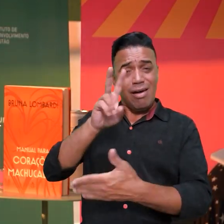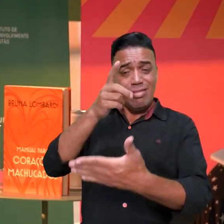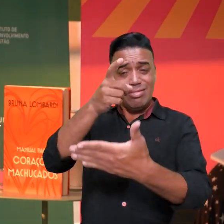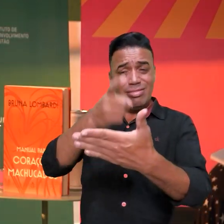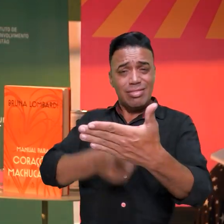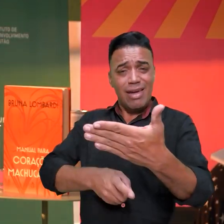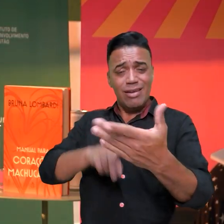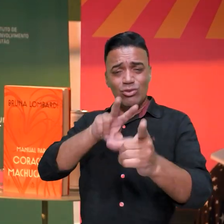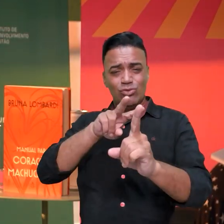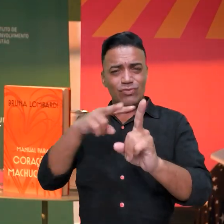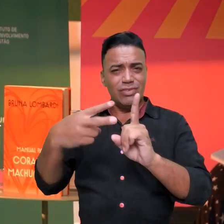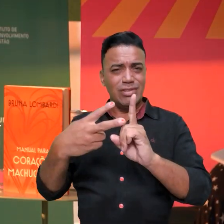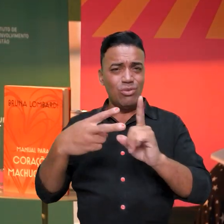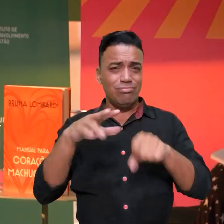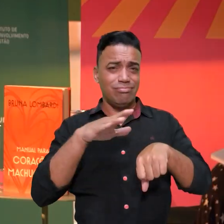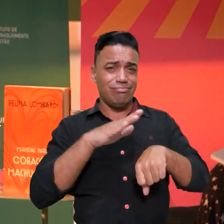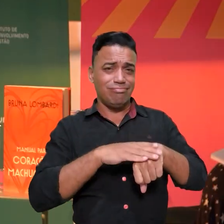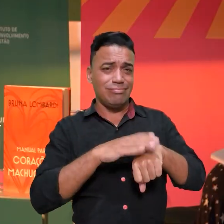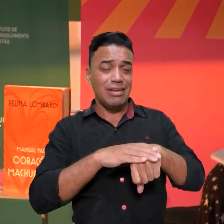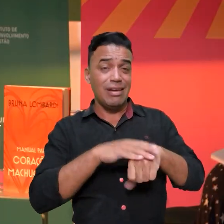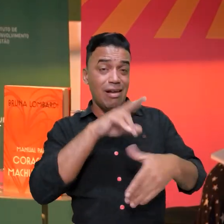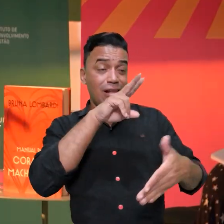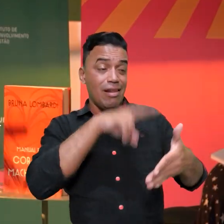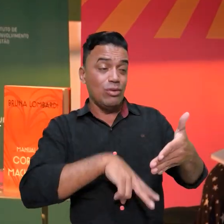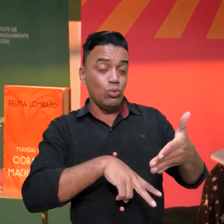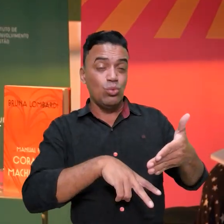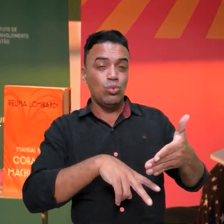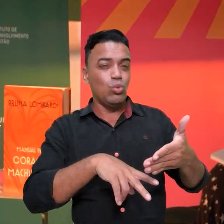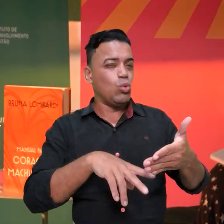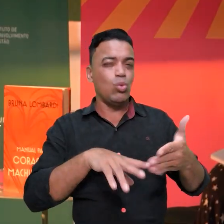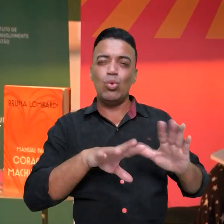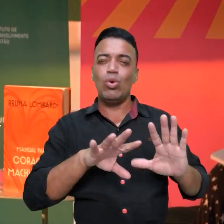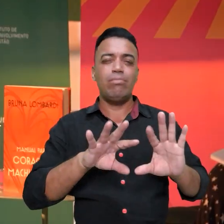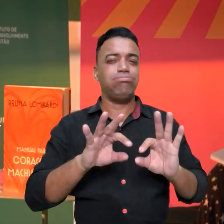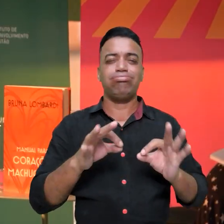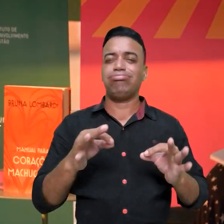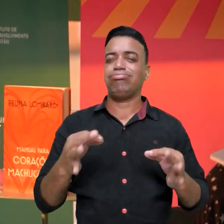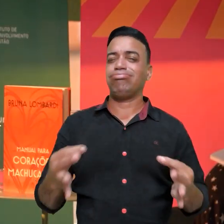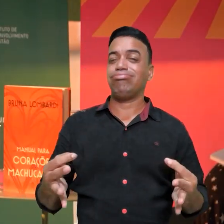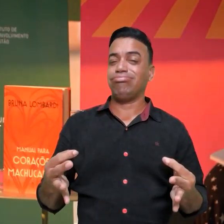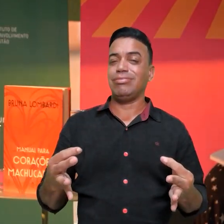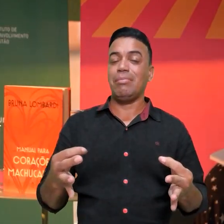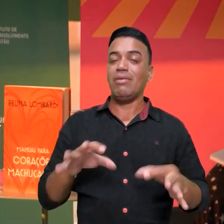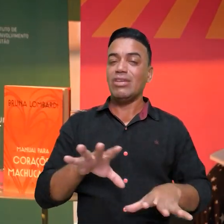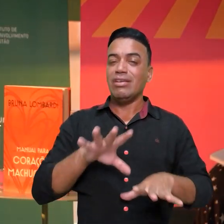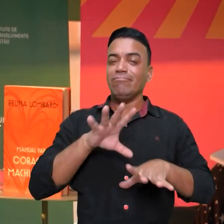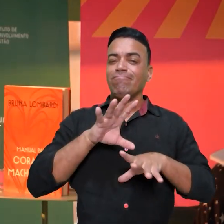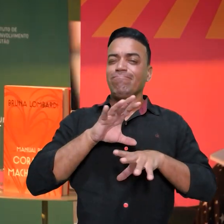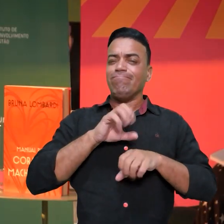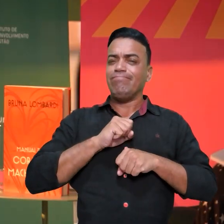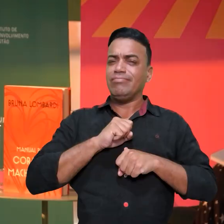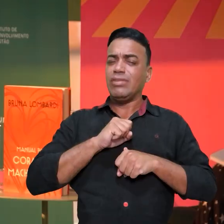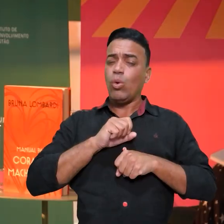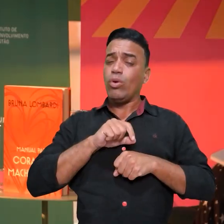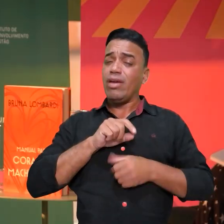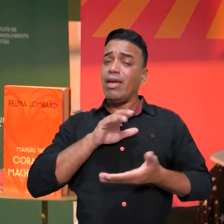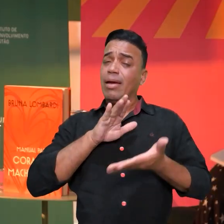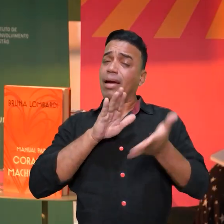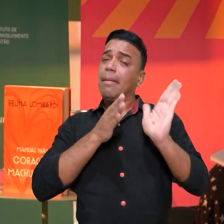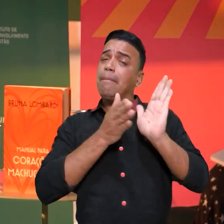sob essa perspectiva da leitura pela leitura, para você absorver a mensagem,